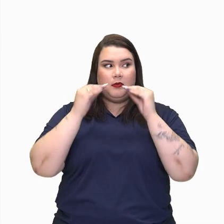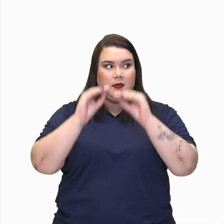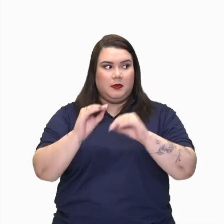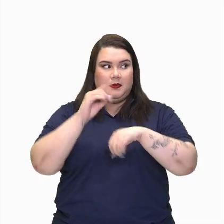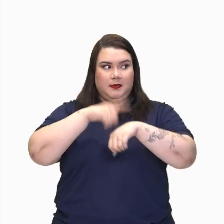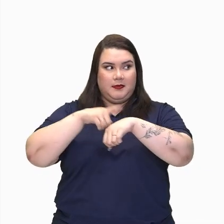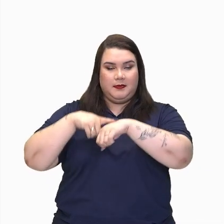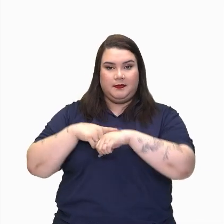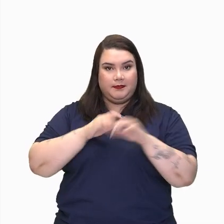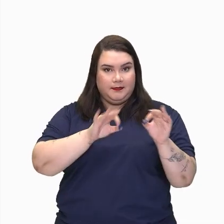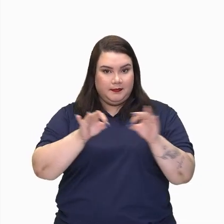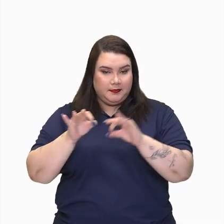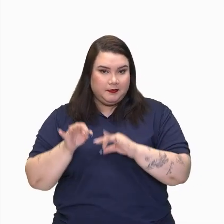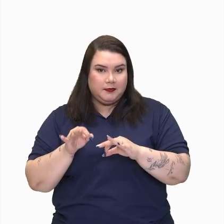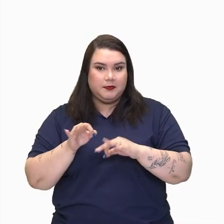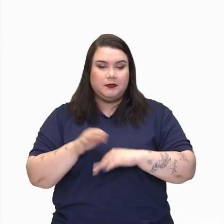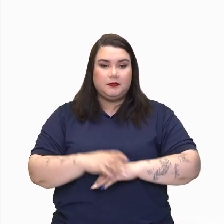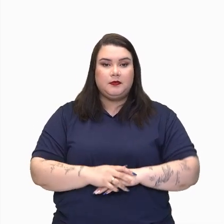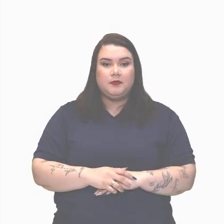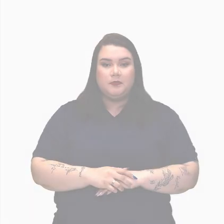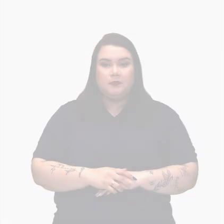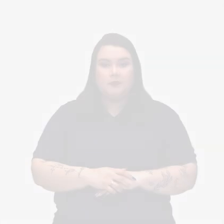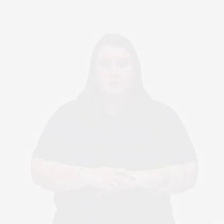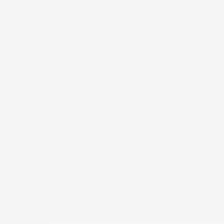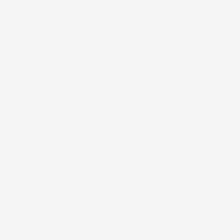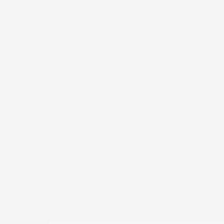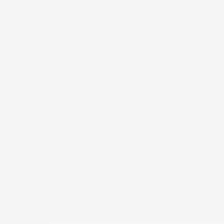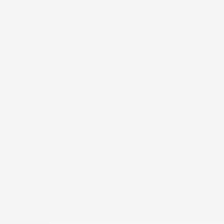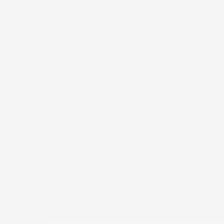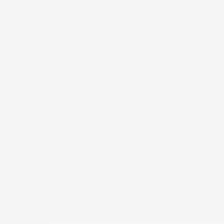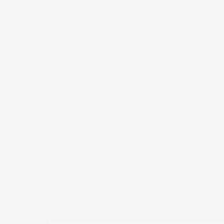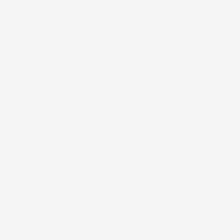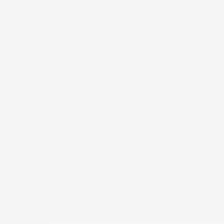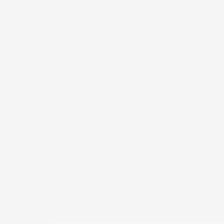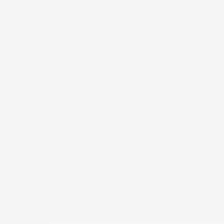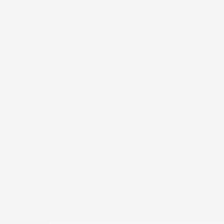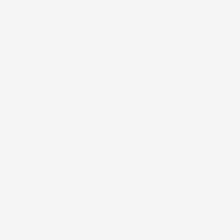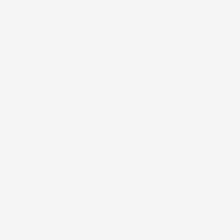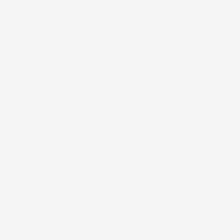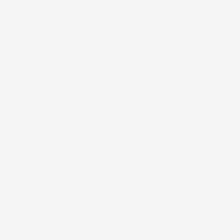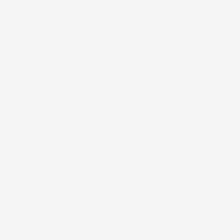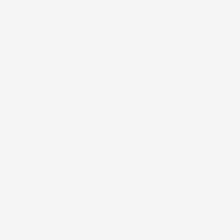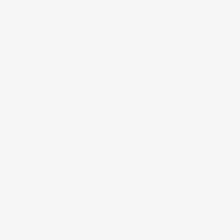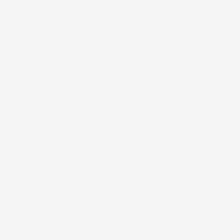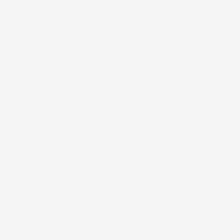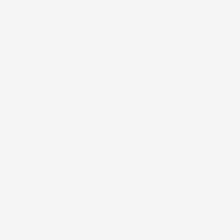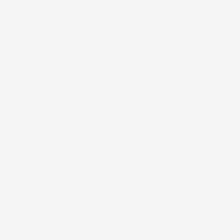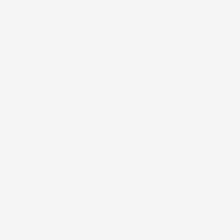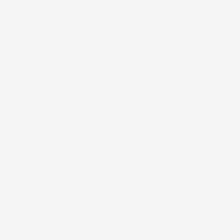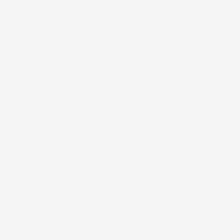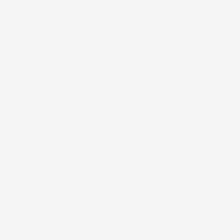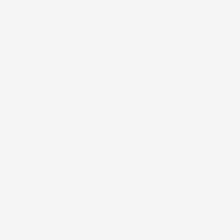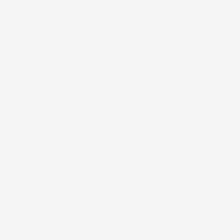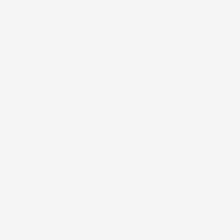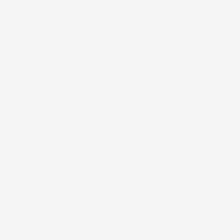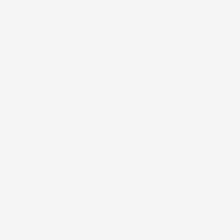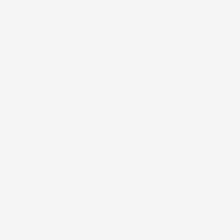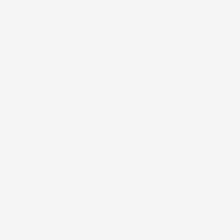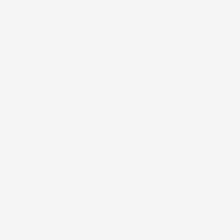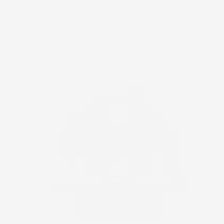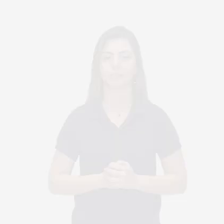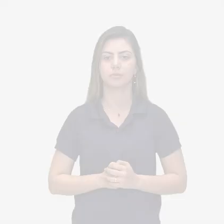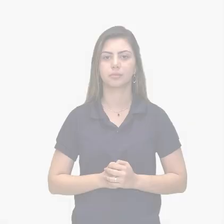Eu pensei em várias coisas aqui, eu vou colocar nessa folha, ok? Depois, o texto definitivo deve ser escrito